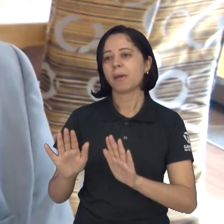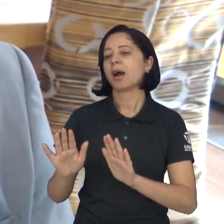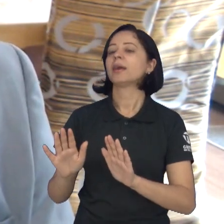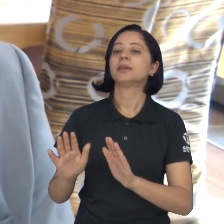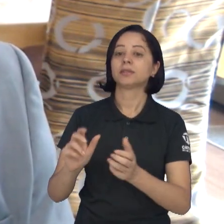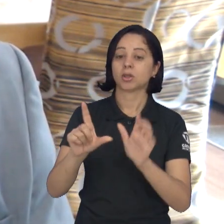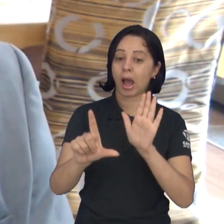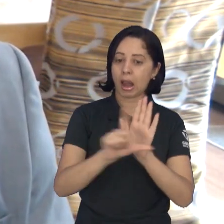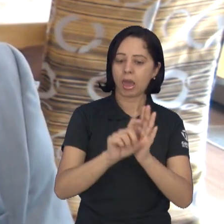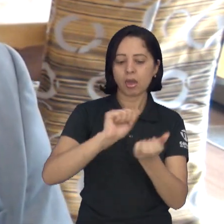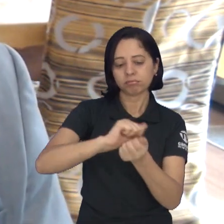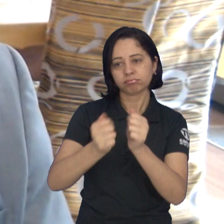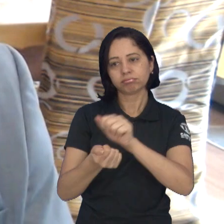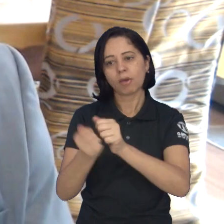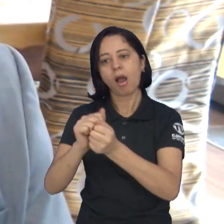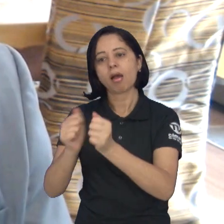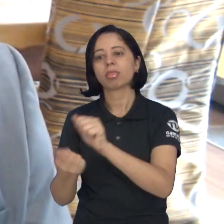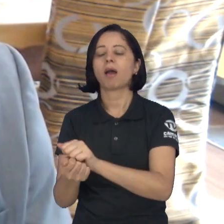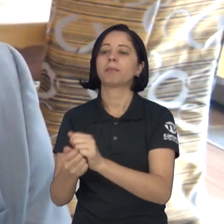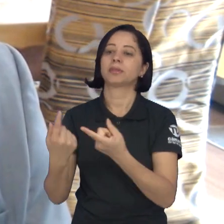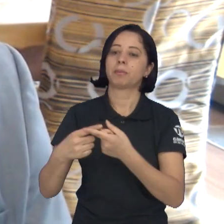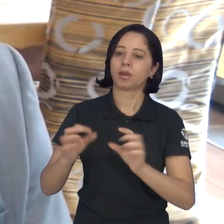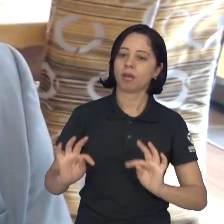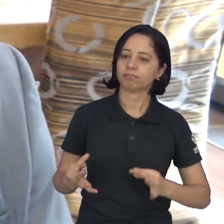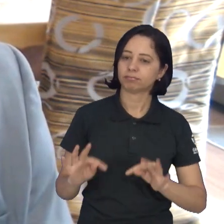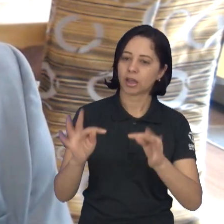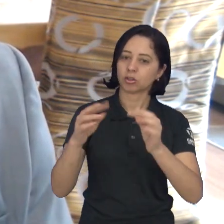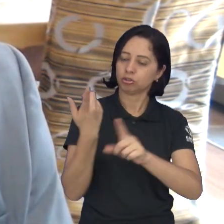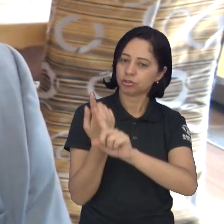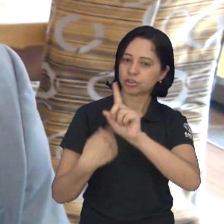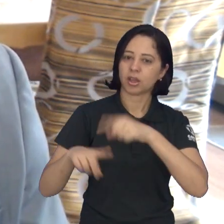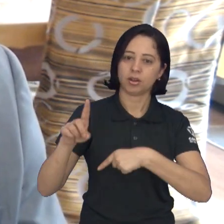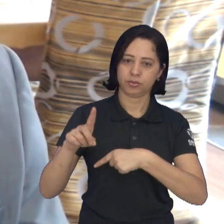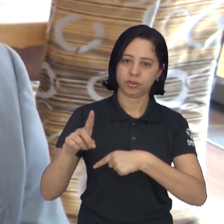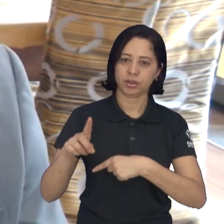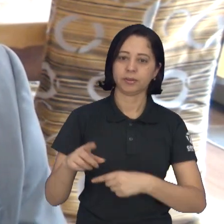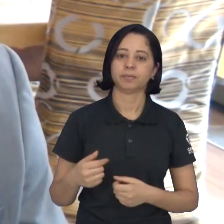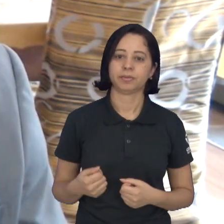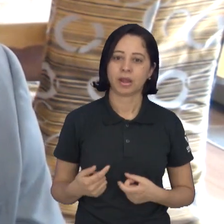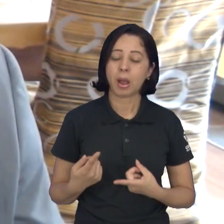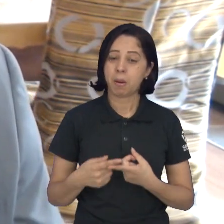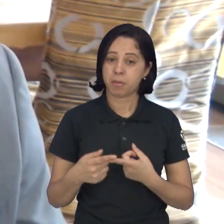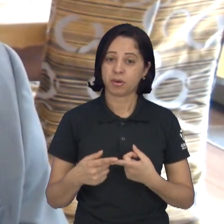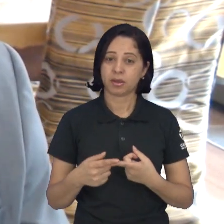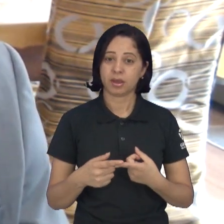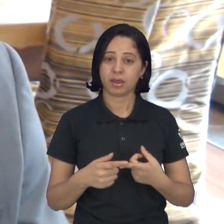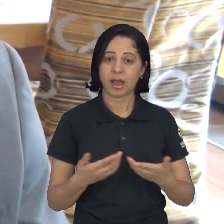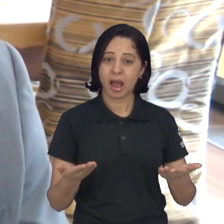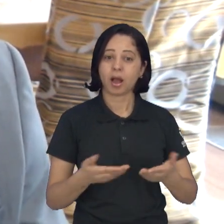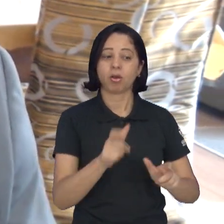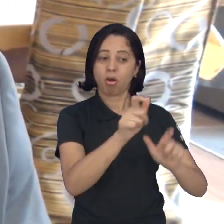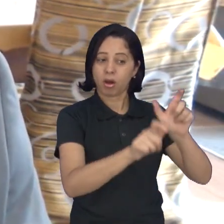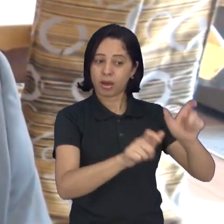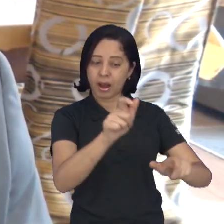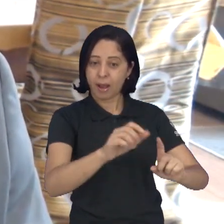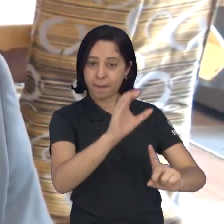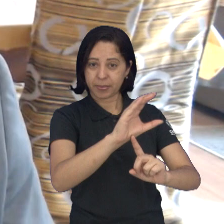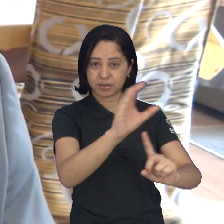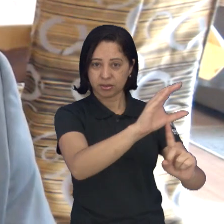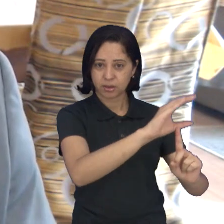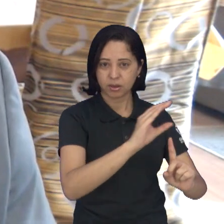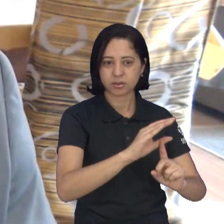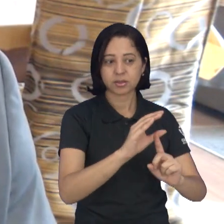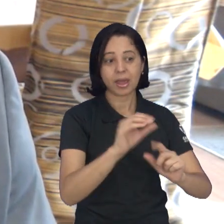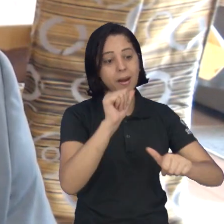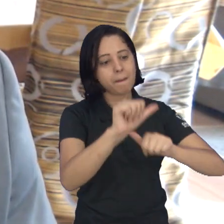movimento tecnológico, justamente por conta disso, porque o consumidor, ele consome conforme o tempo.